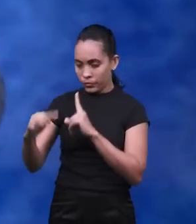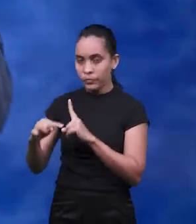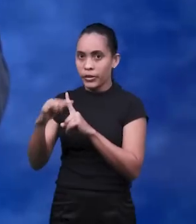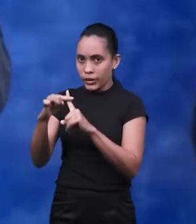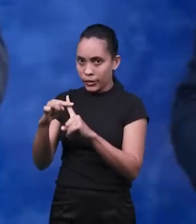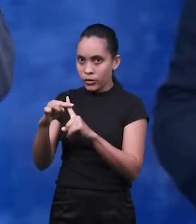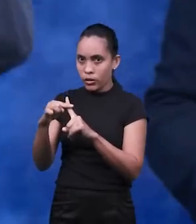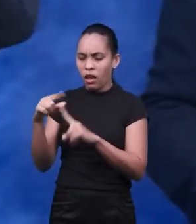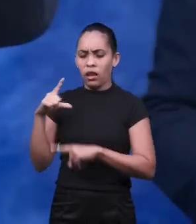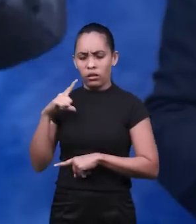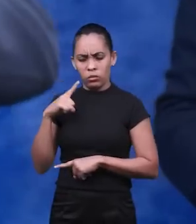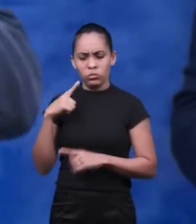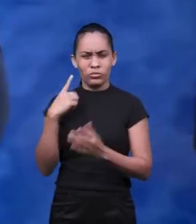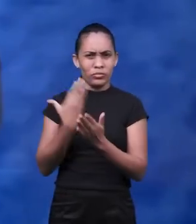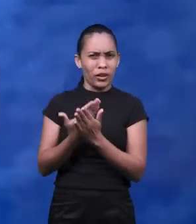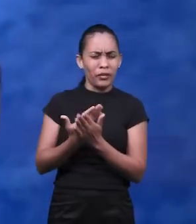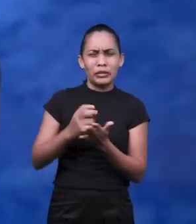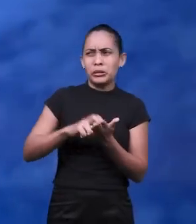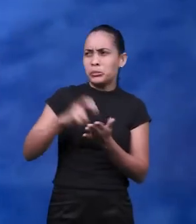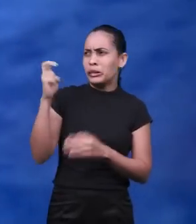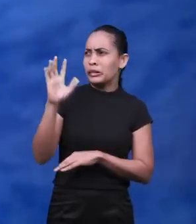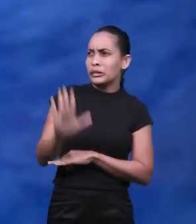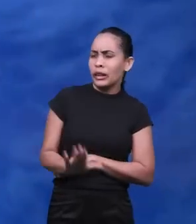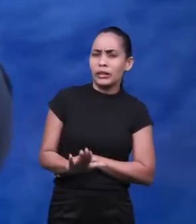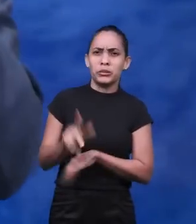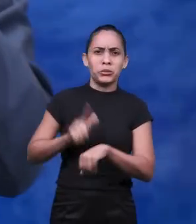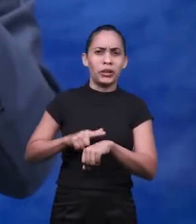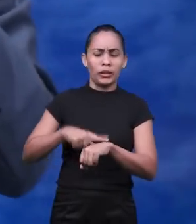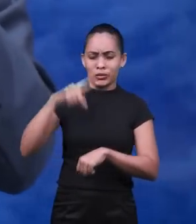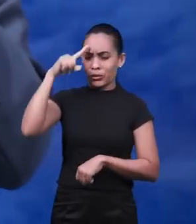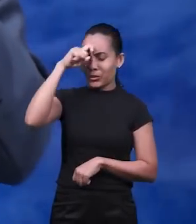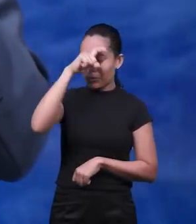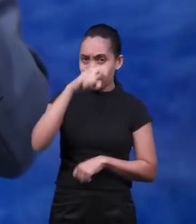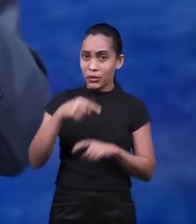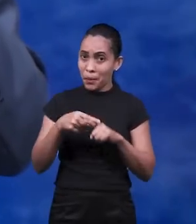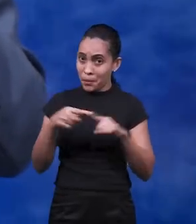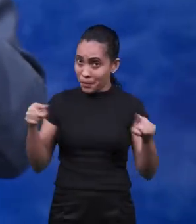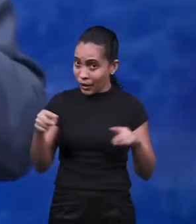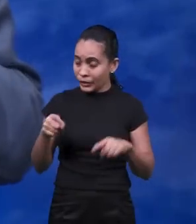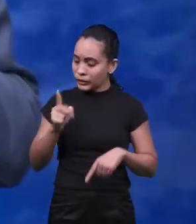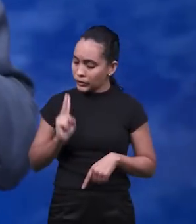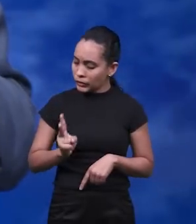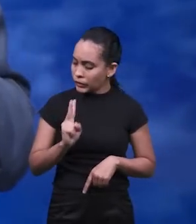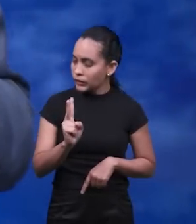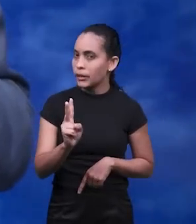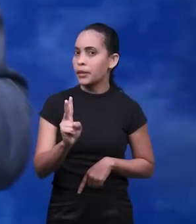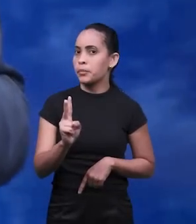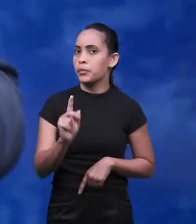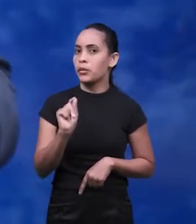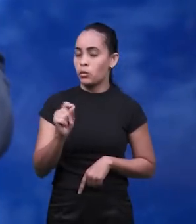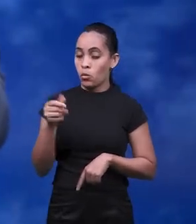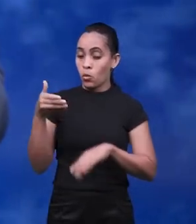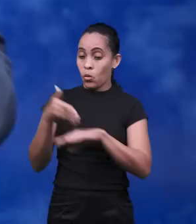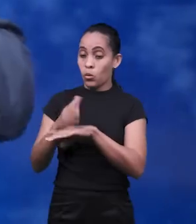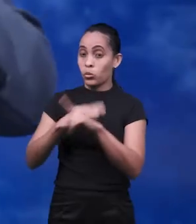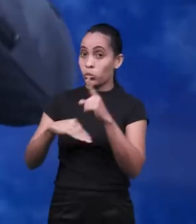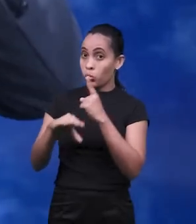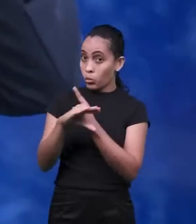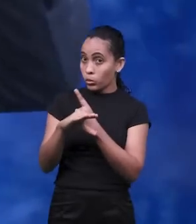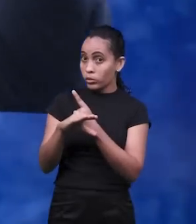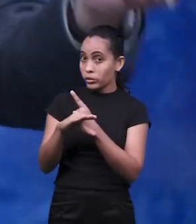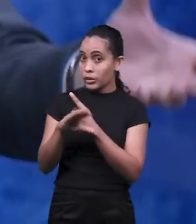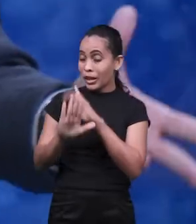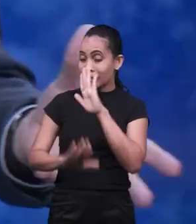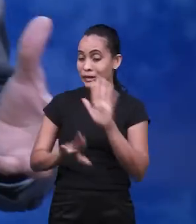atividades, estudava de manhã à noite, os horários eram muito complicados, mas eu estava sempre no culto,